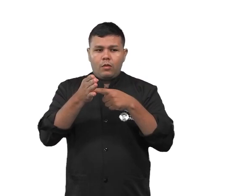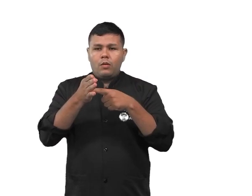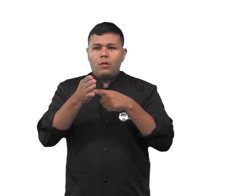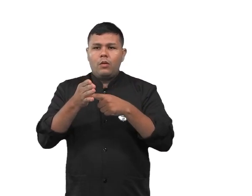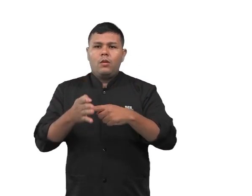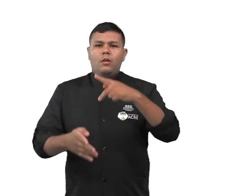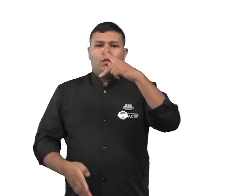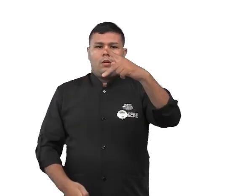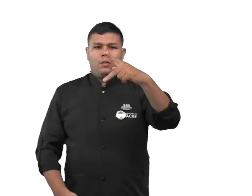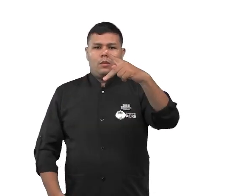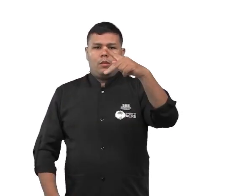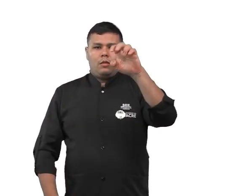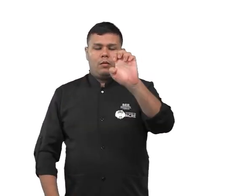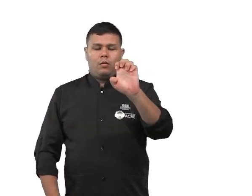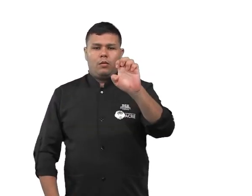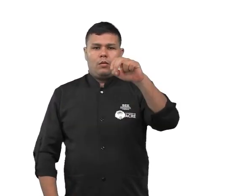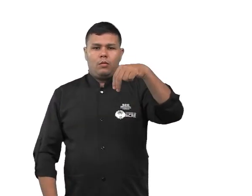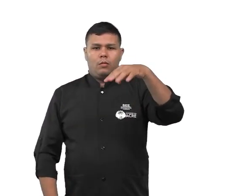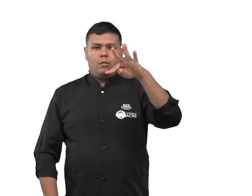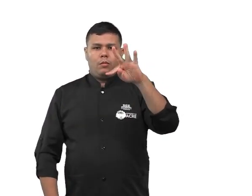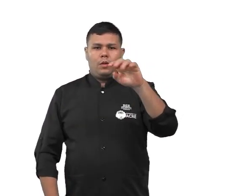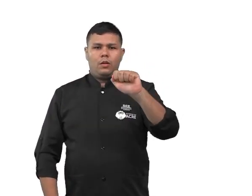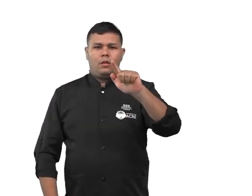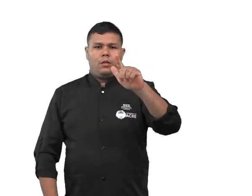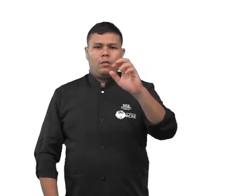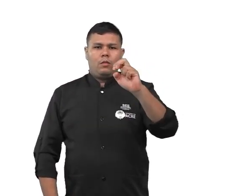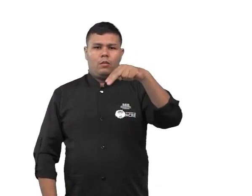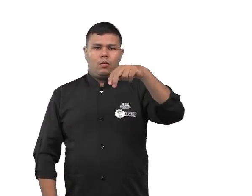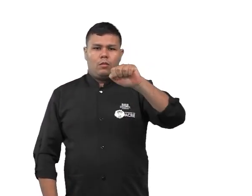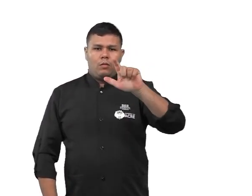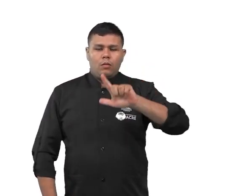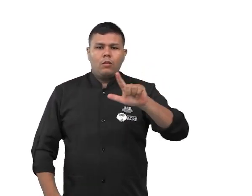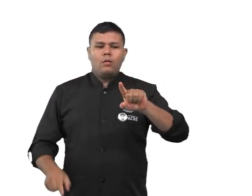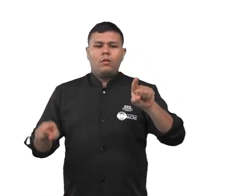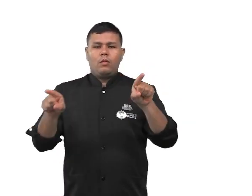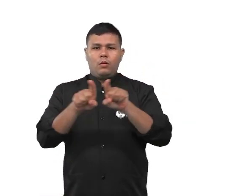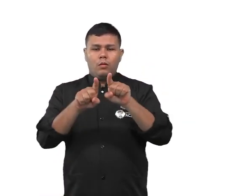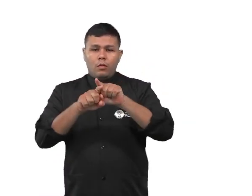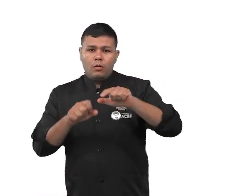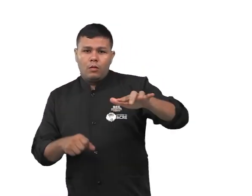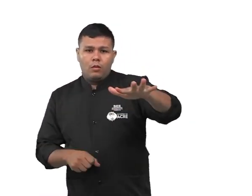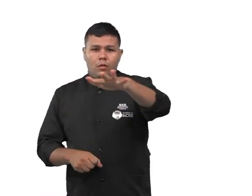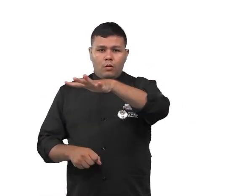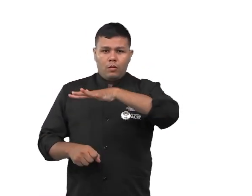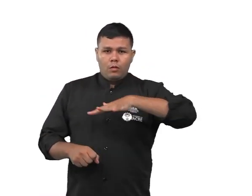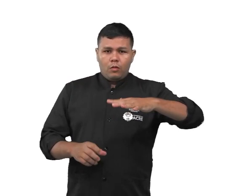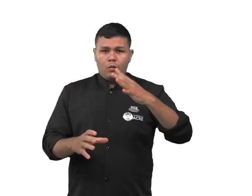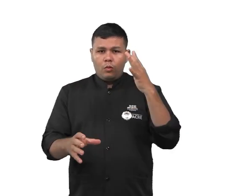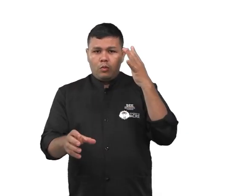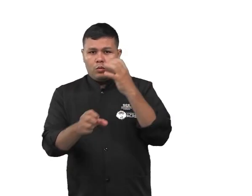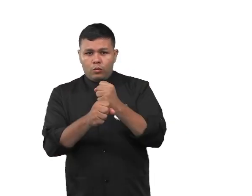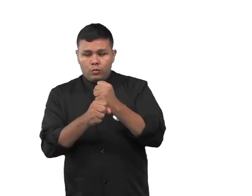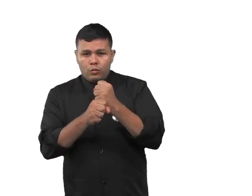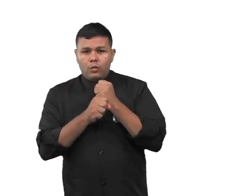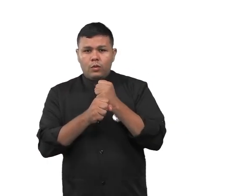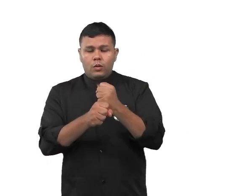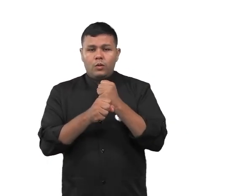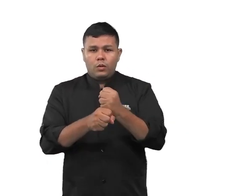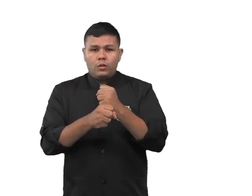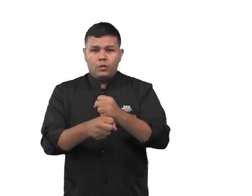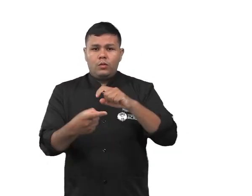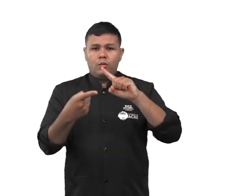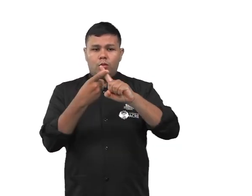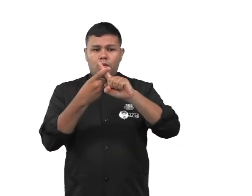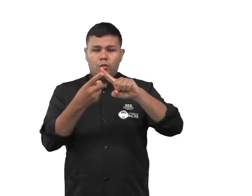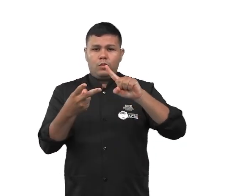vendo que é bem conhecido, a sua planificação, e abaixo aqui você tem a área total dessa figura, que são duas bases, né? Uma